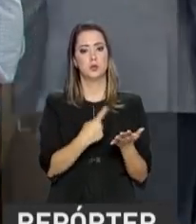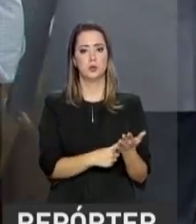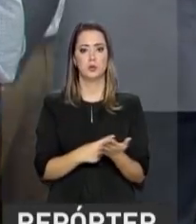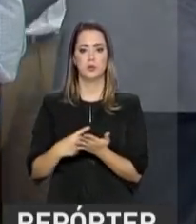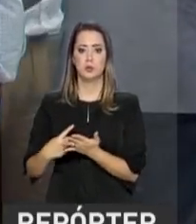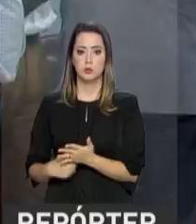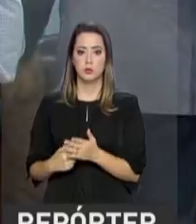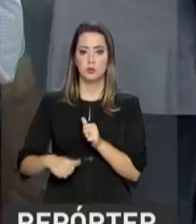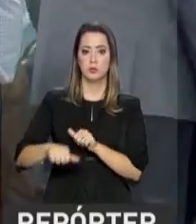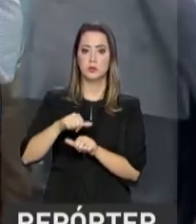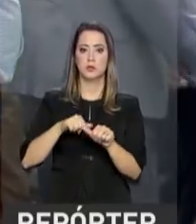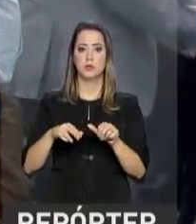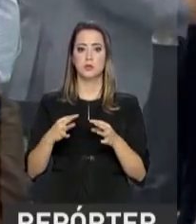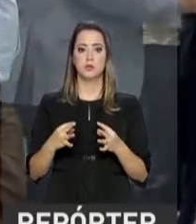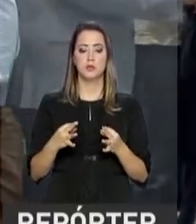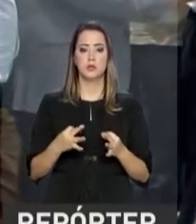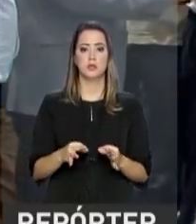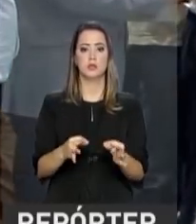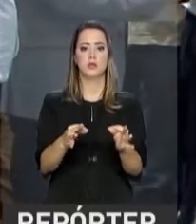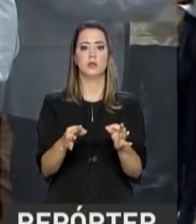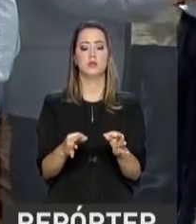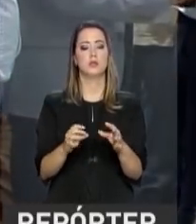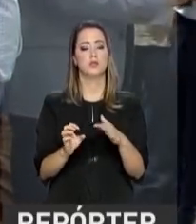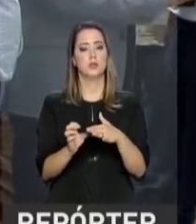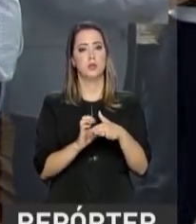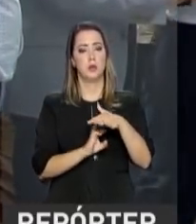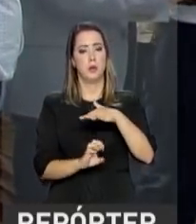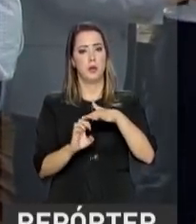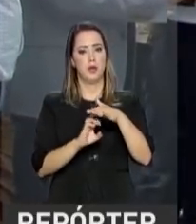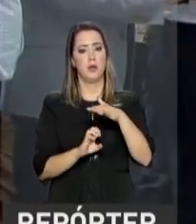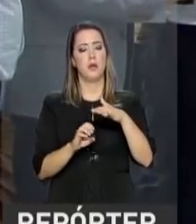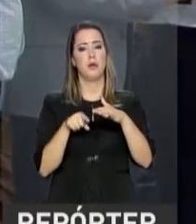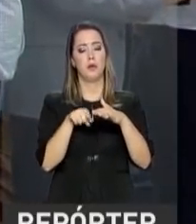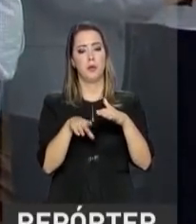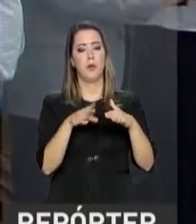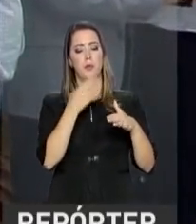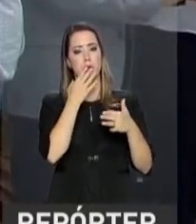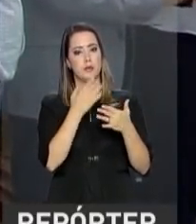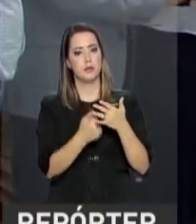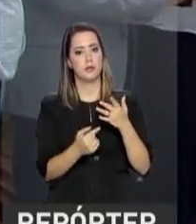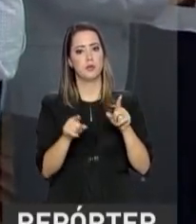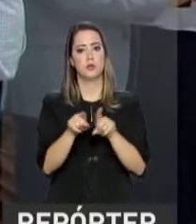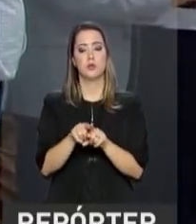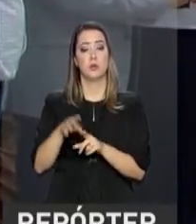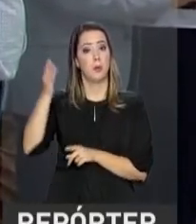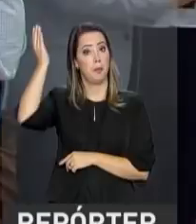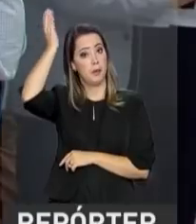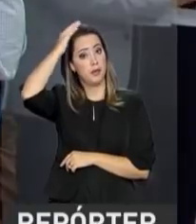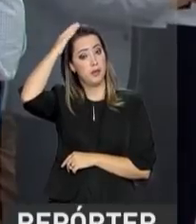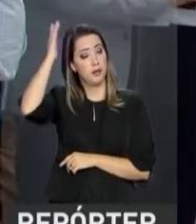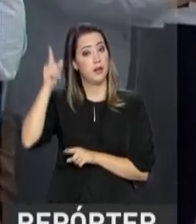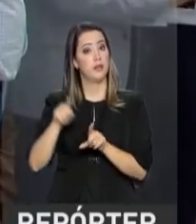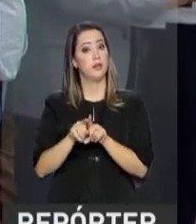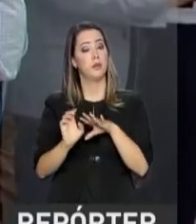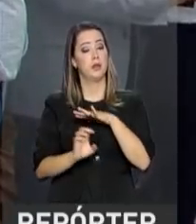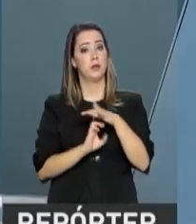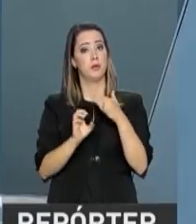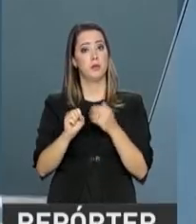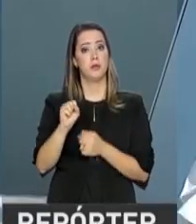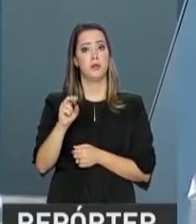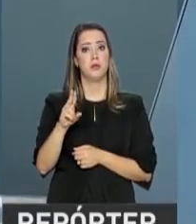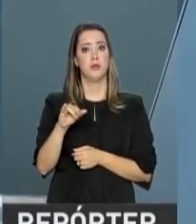para a transferência de tecnologia entre a Hemobras, o Instituto de Tecnologia do Paraná e a empresa suíça